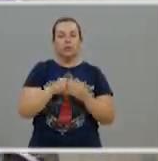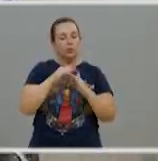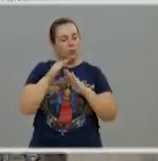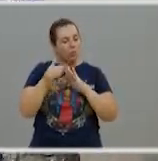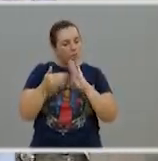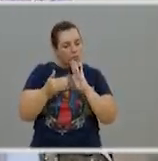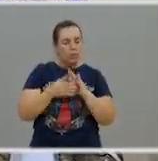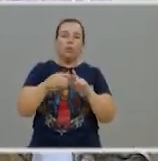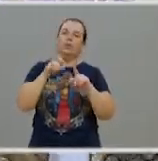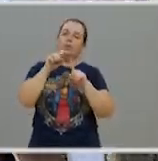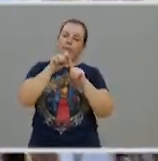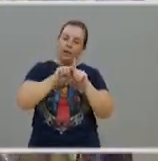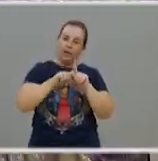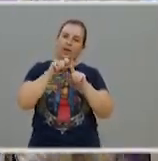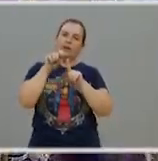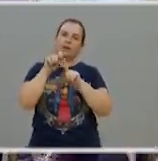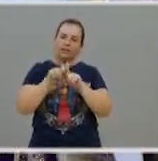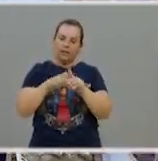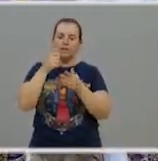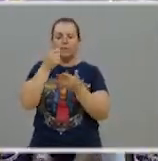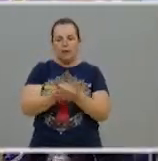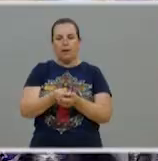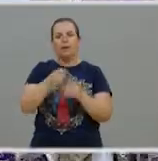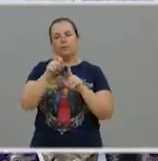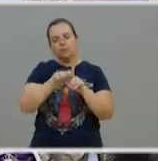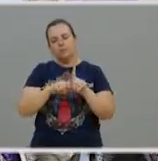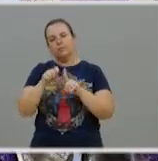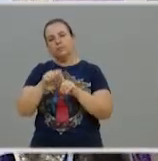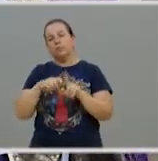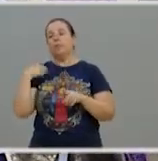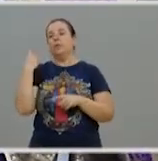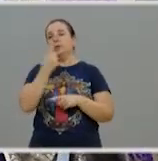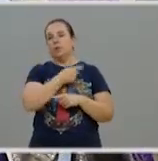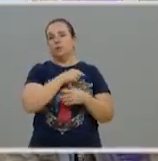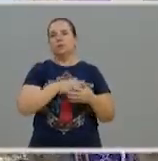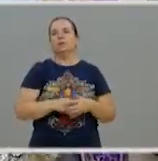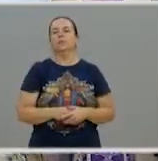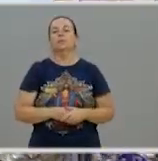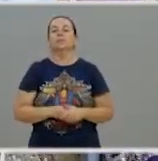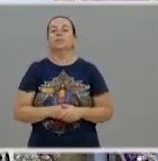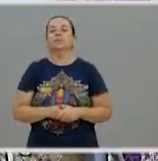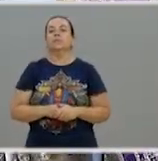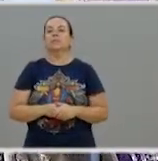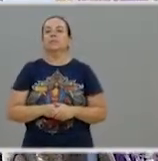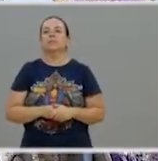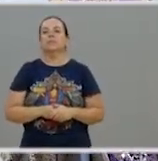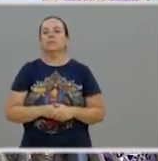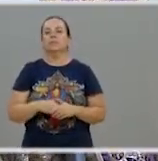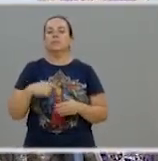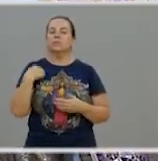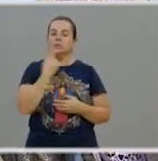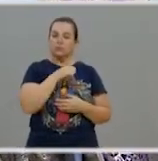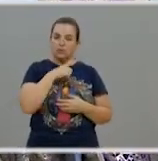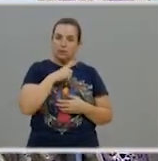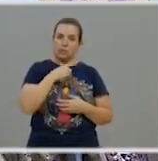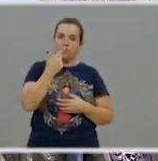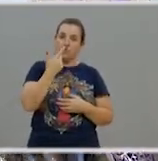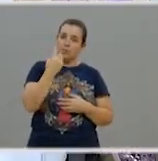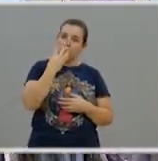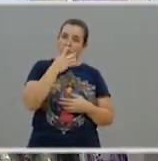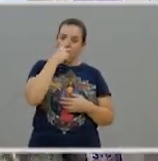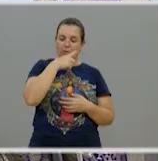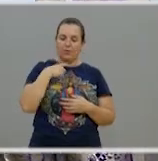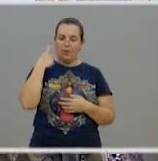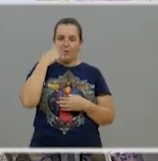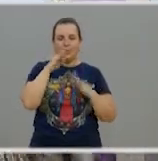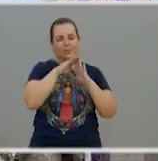estamos passando, e a crise geral também bateu na associação, nós temos 24 horas de programação católica,